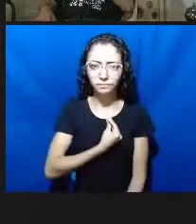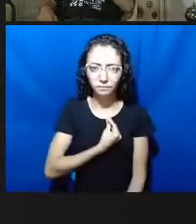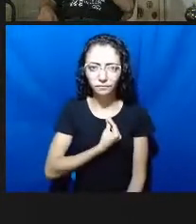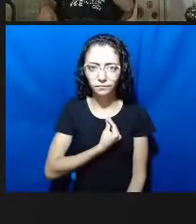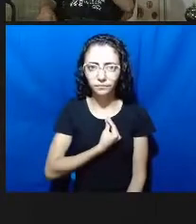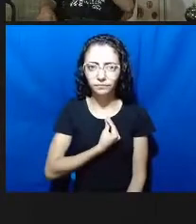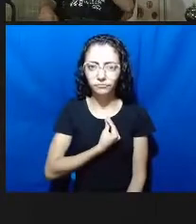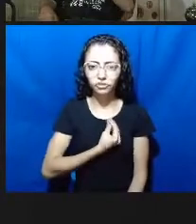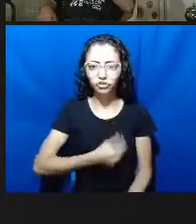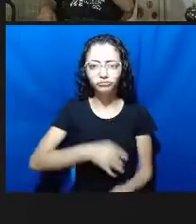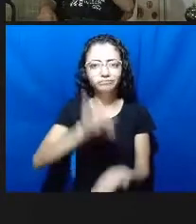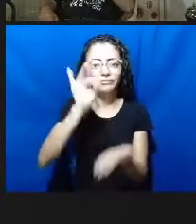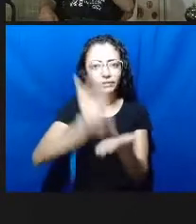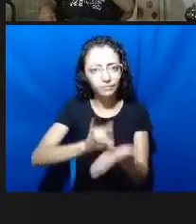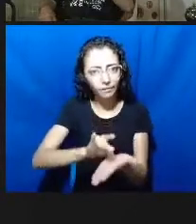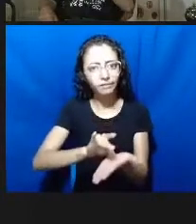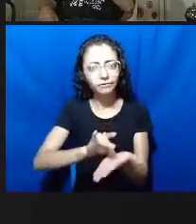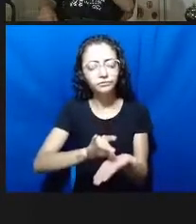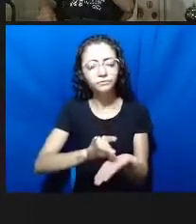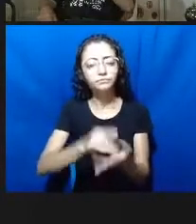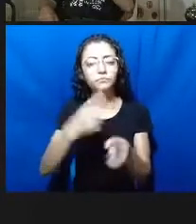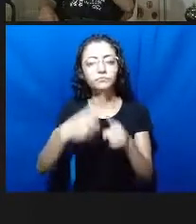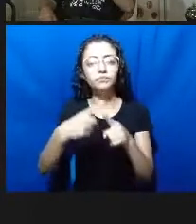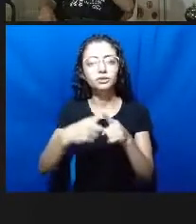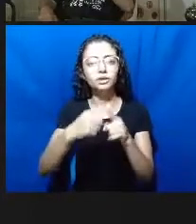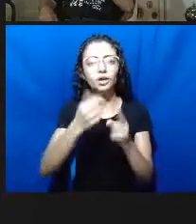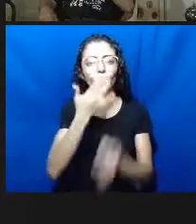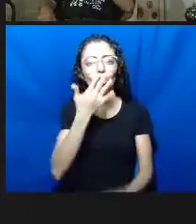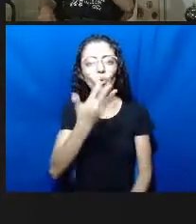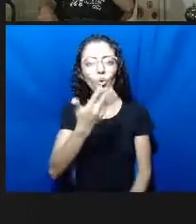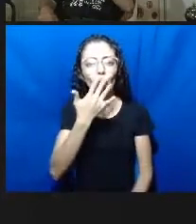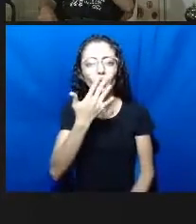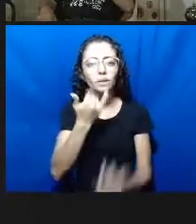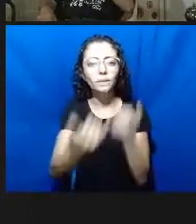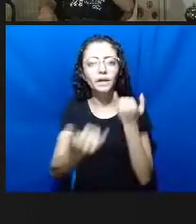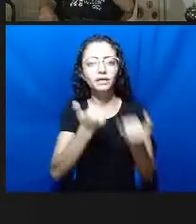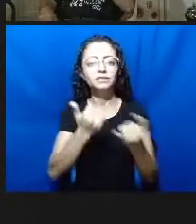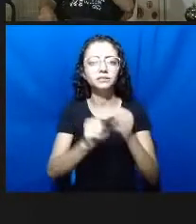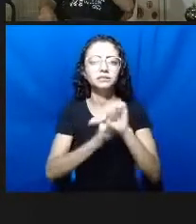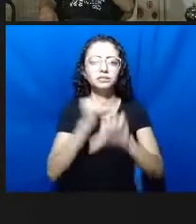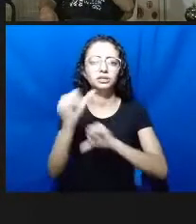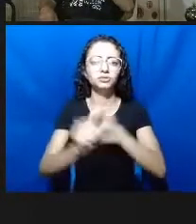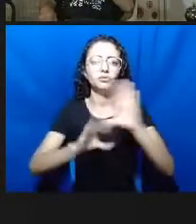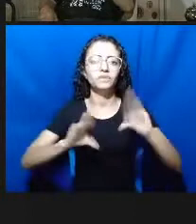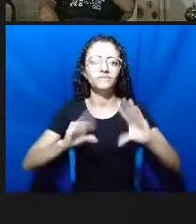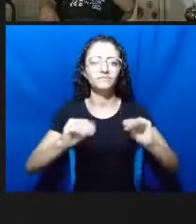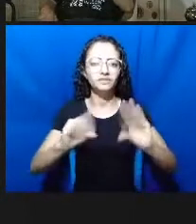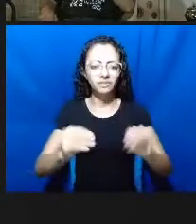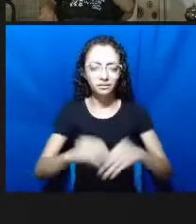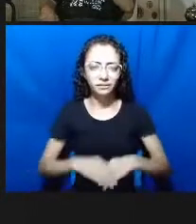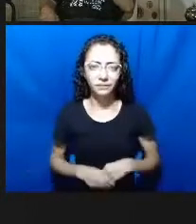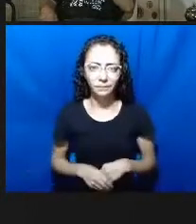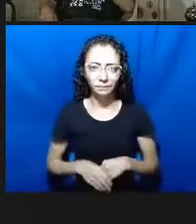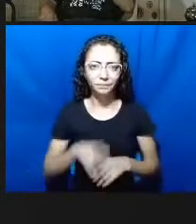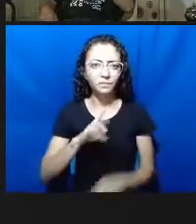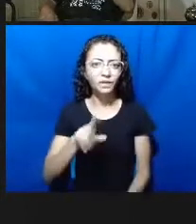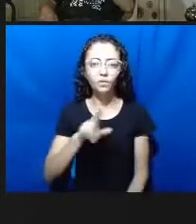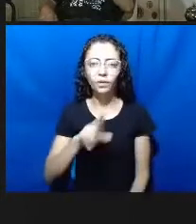porque aquela cor, ela é física num sentido absolutamente não idealista, né? É uma